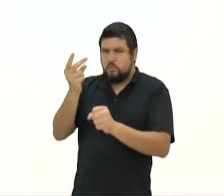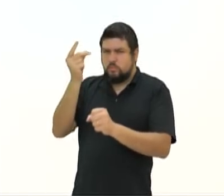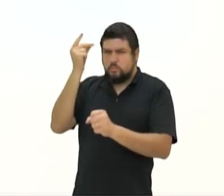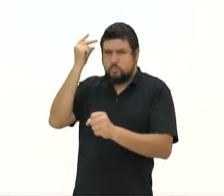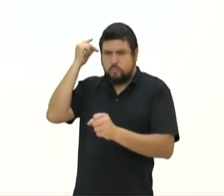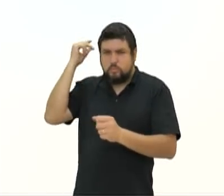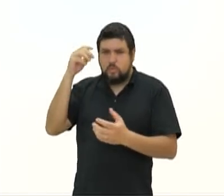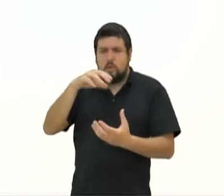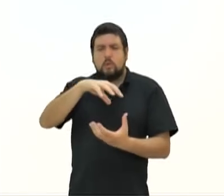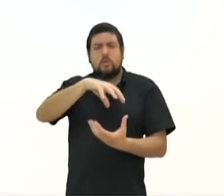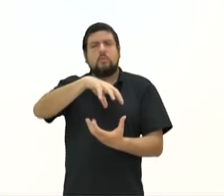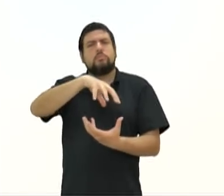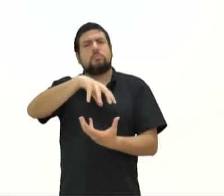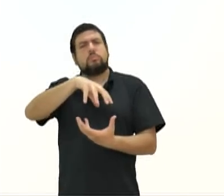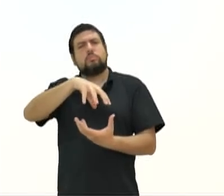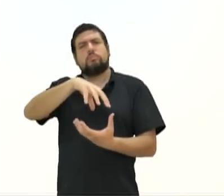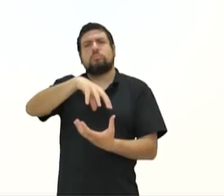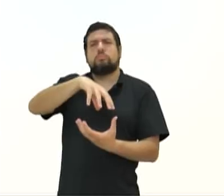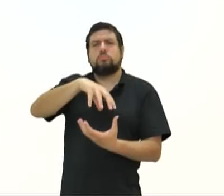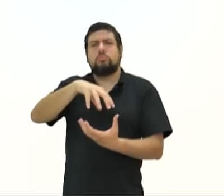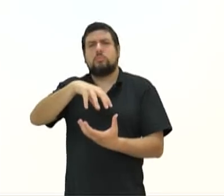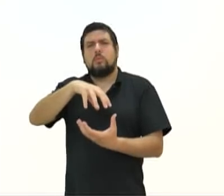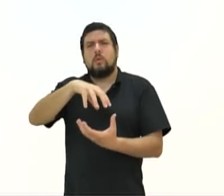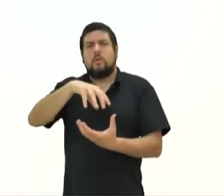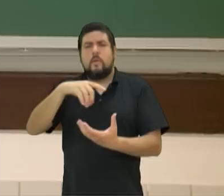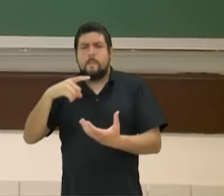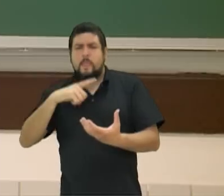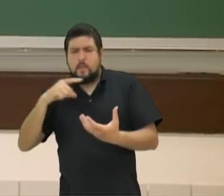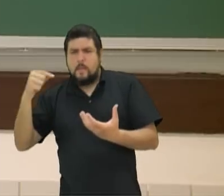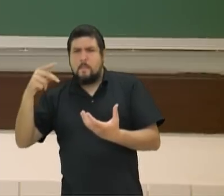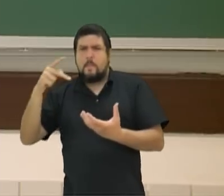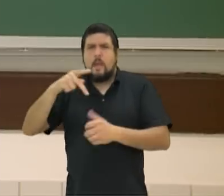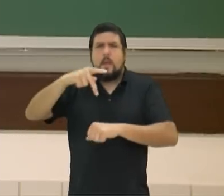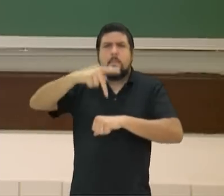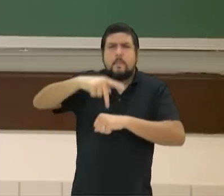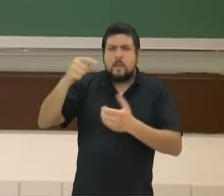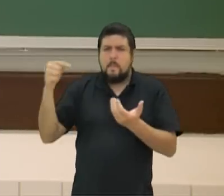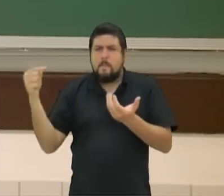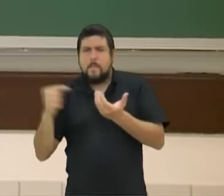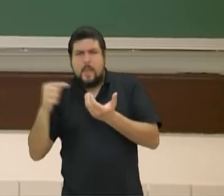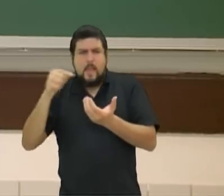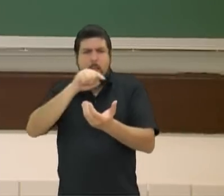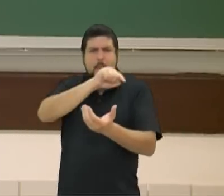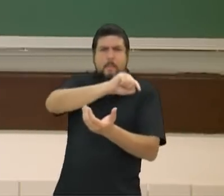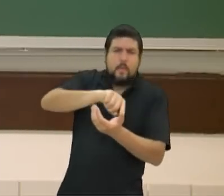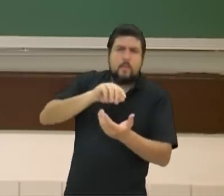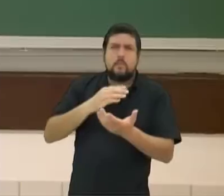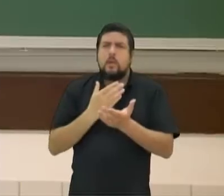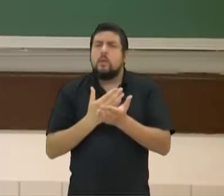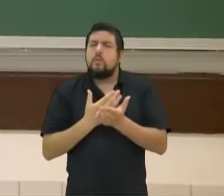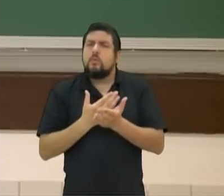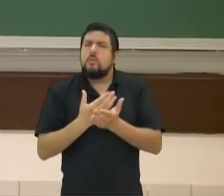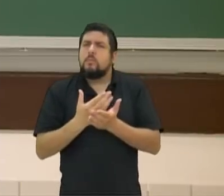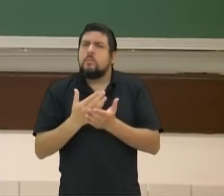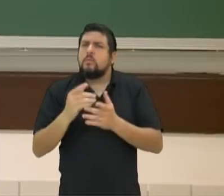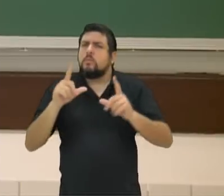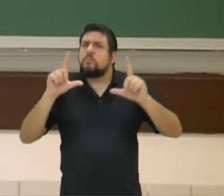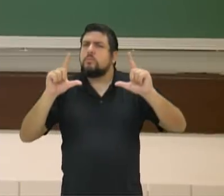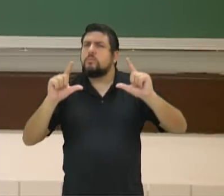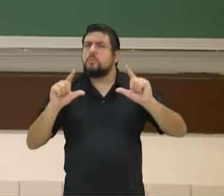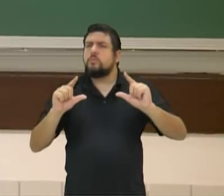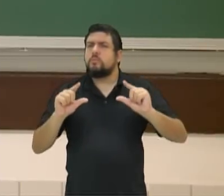vulcão? Tinha. Tinha asteroides batendo nele? Tinha, mas ele estava começando a se estabilizar. Aí surge